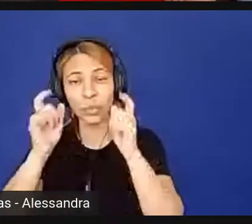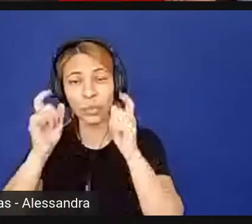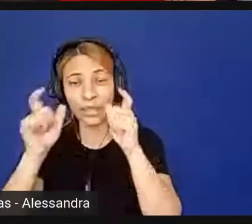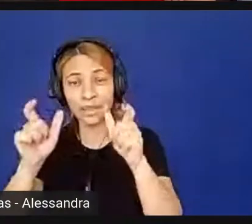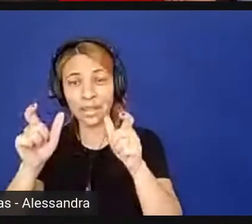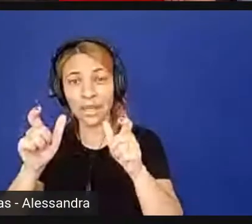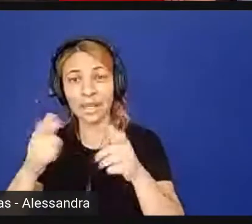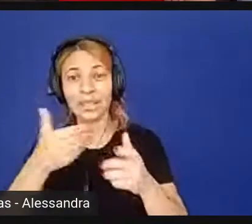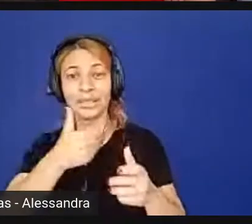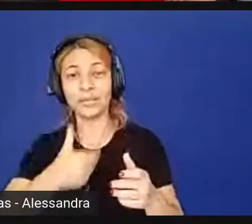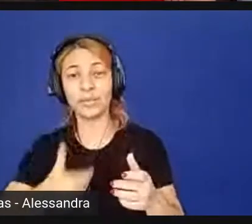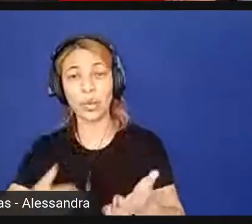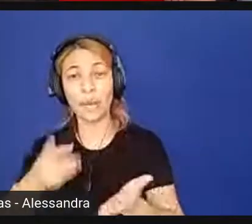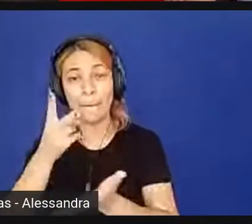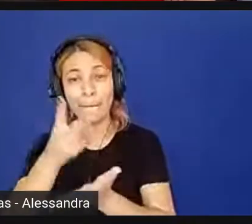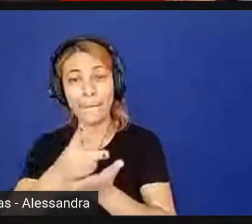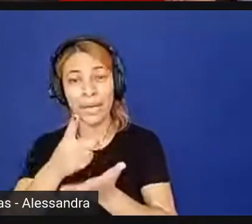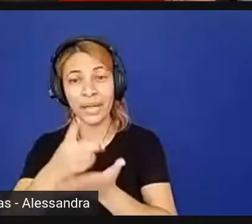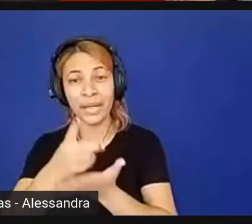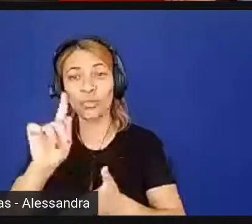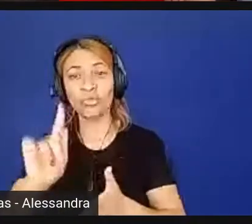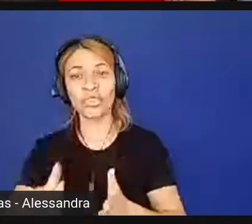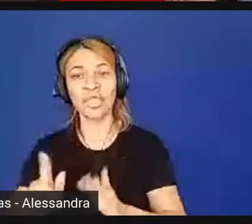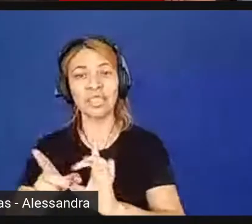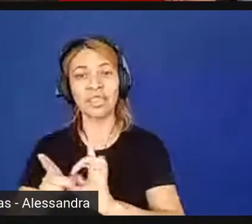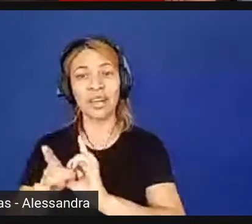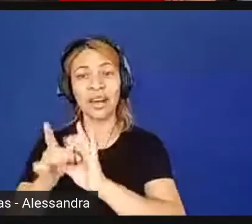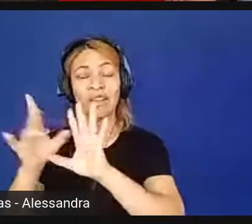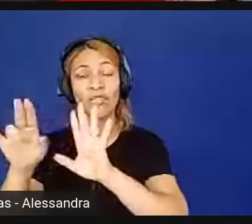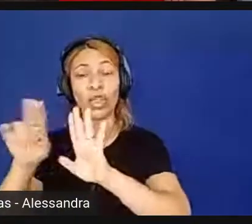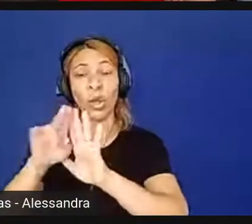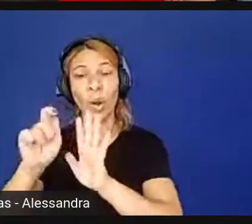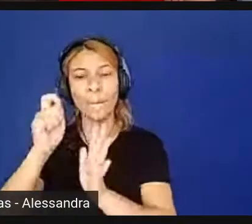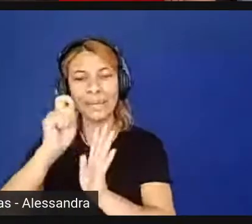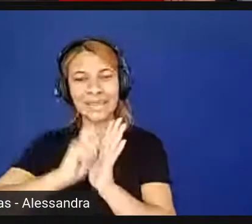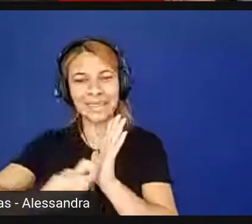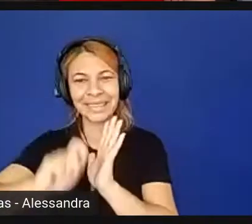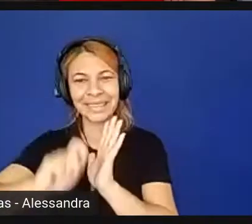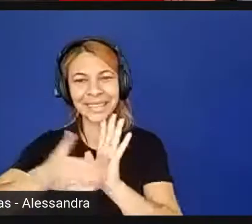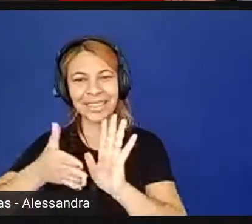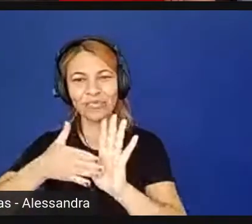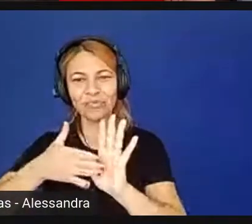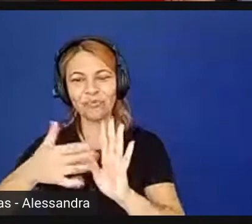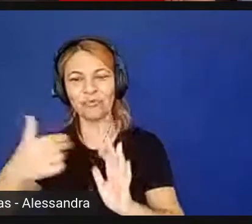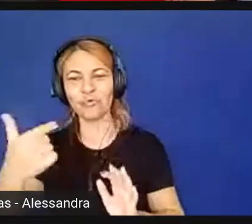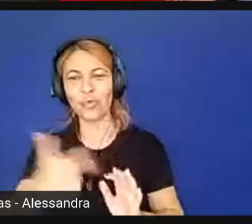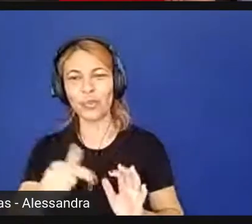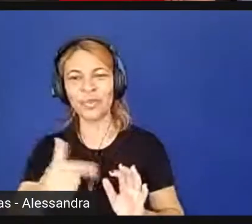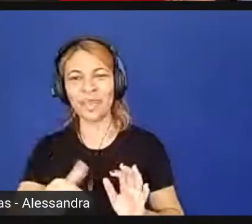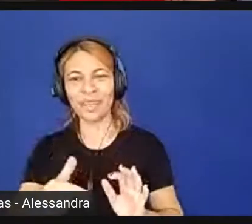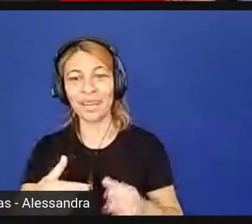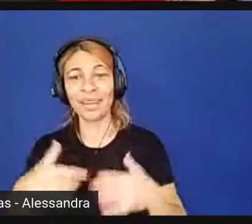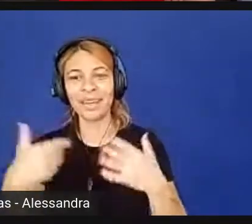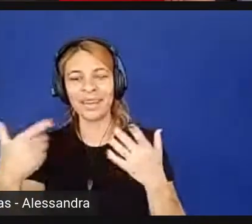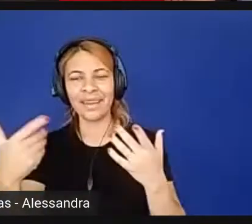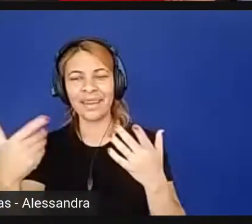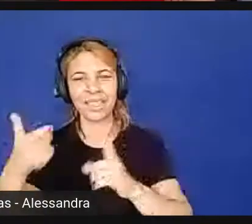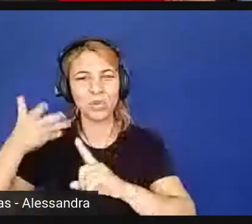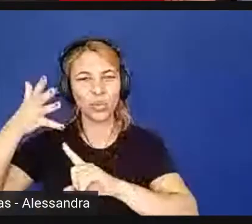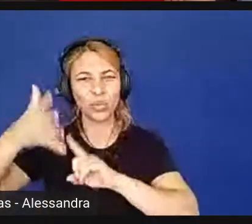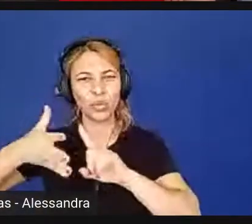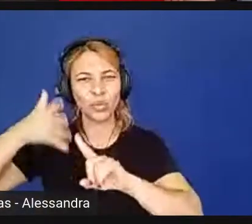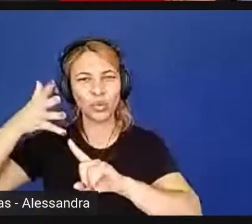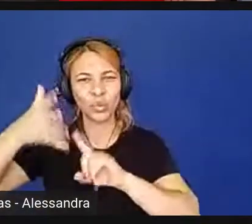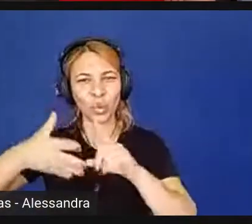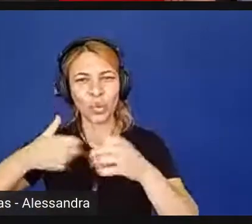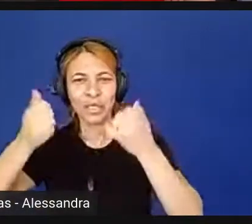mesmo quando o gestor tem liberdade, quando não tem norma escrita? É aí que você pega a fragilidade do discurso de quem apregoa que já tem